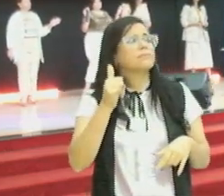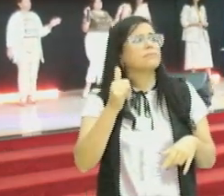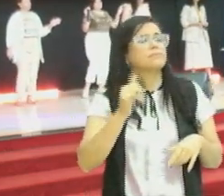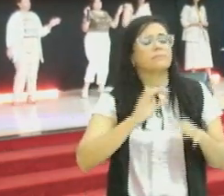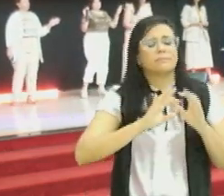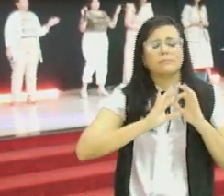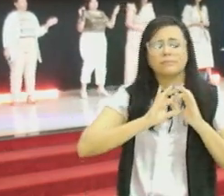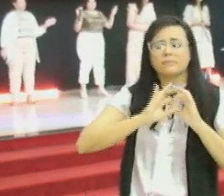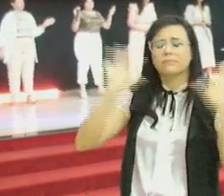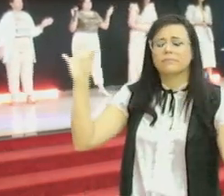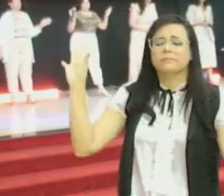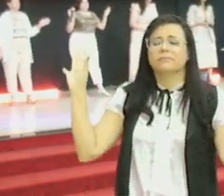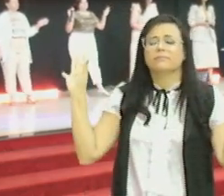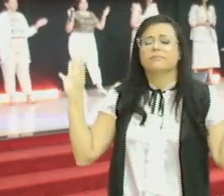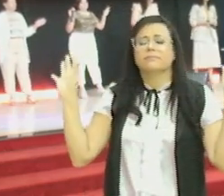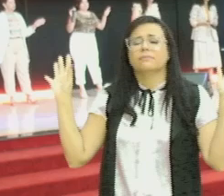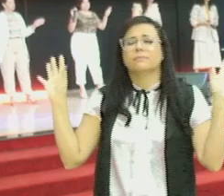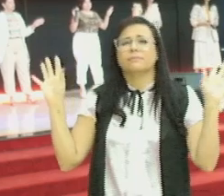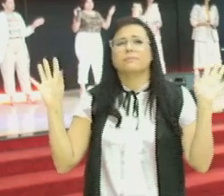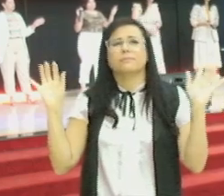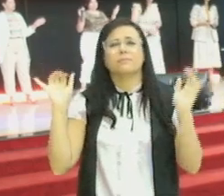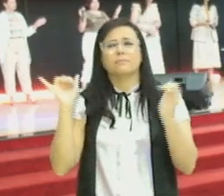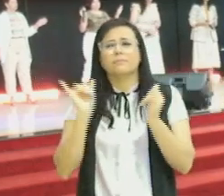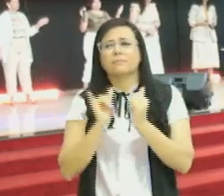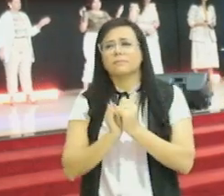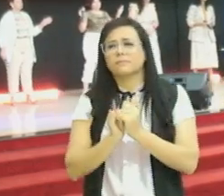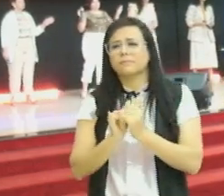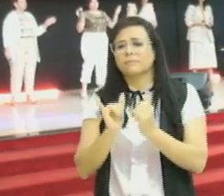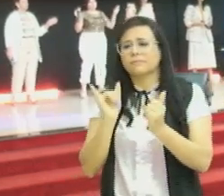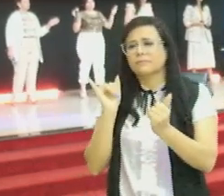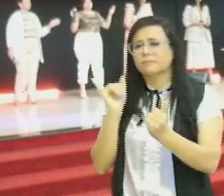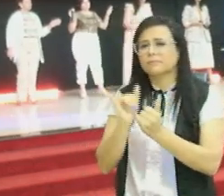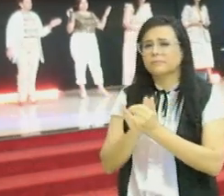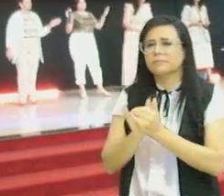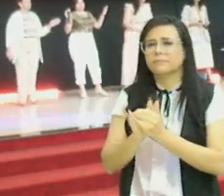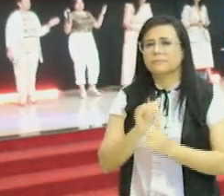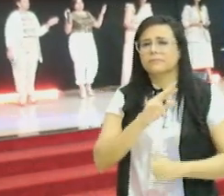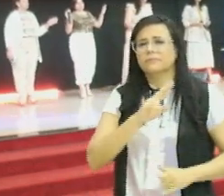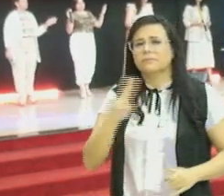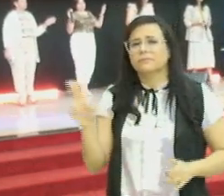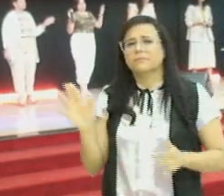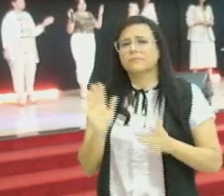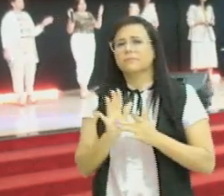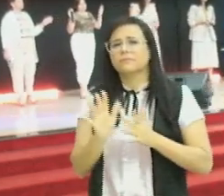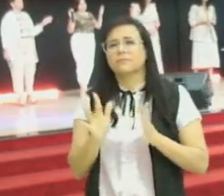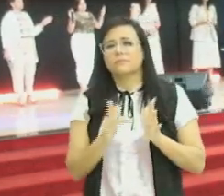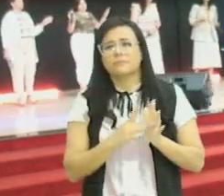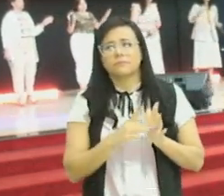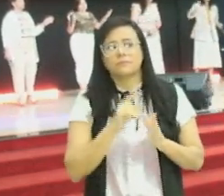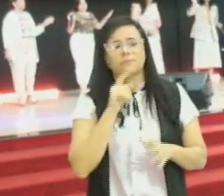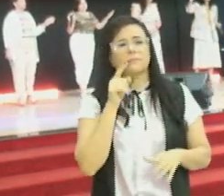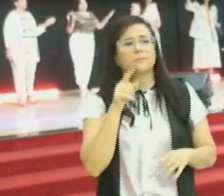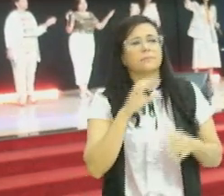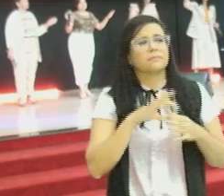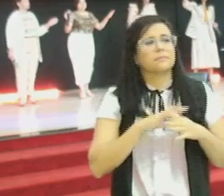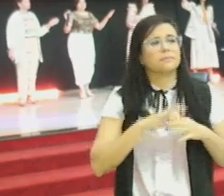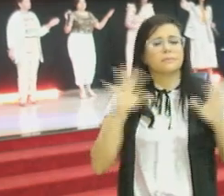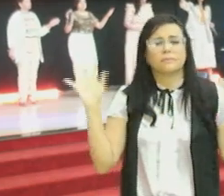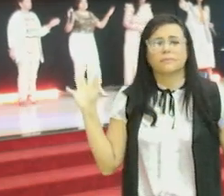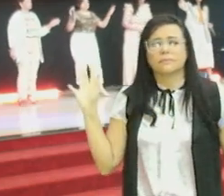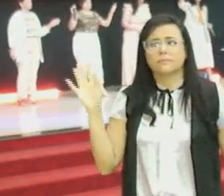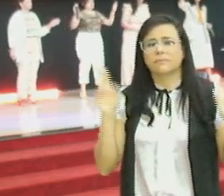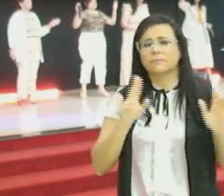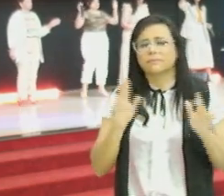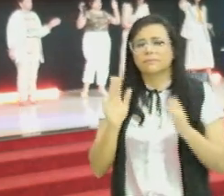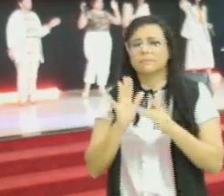o perdão, que ela libere o perdão, em nome de Jesus. Você está livre, em nome de Jesus